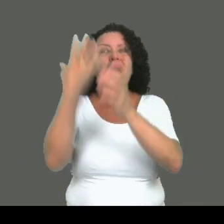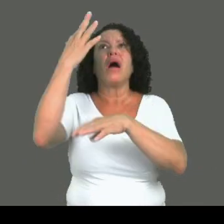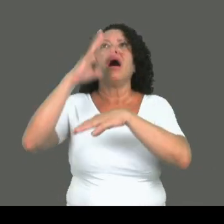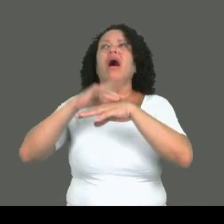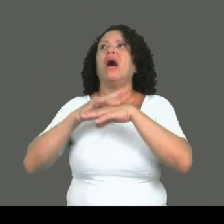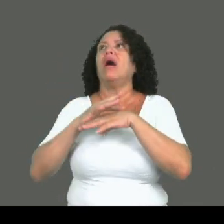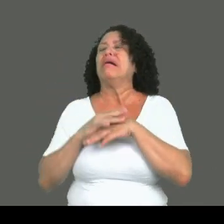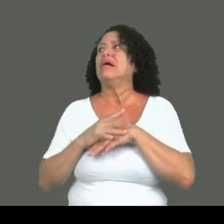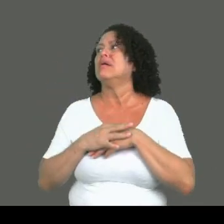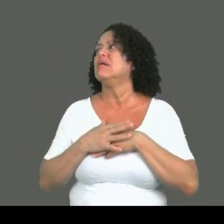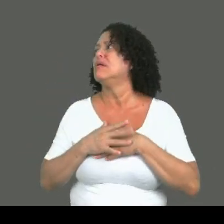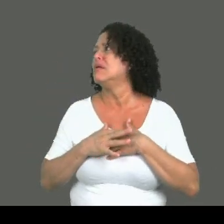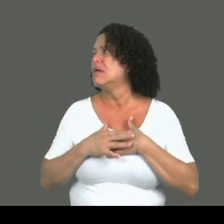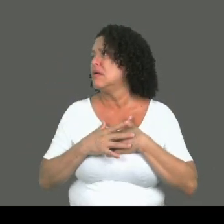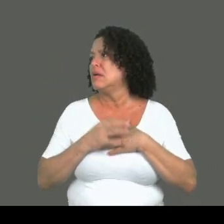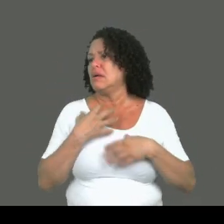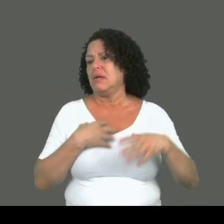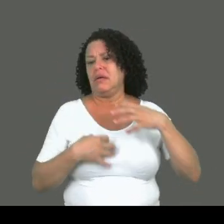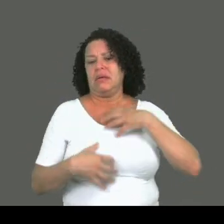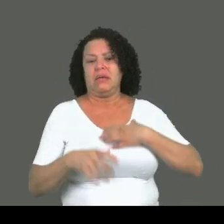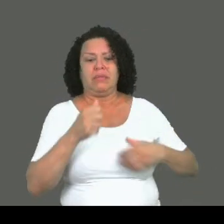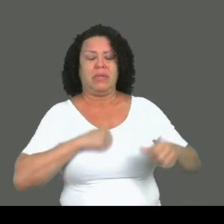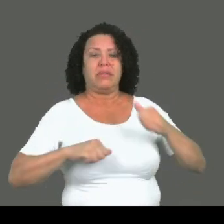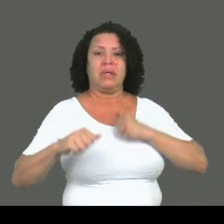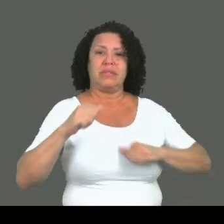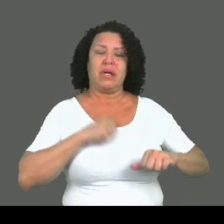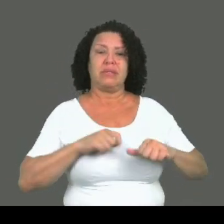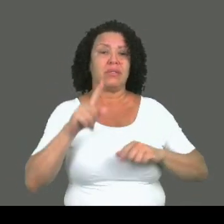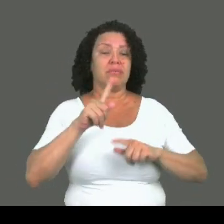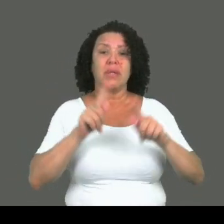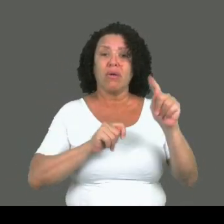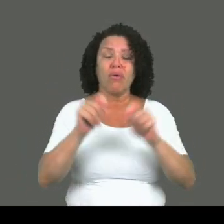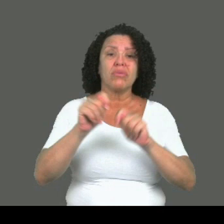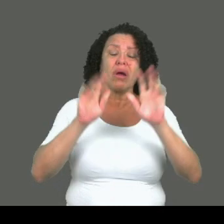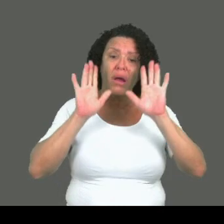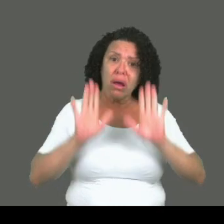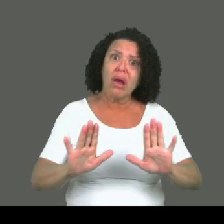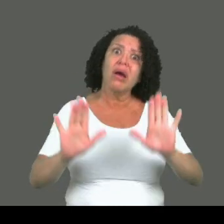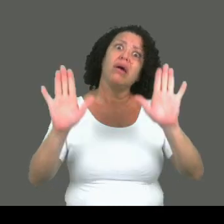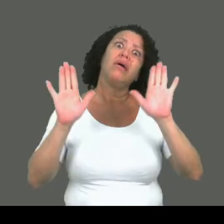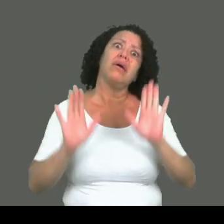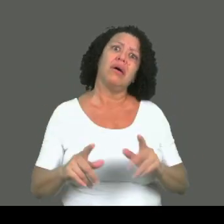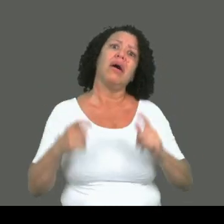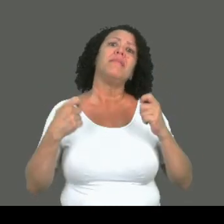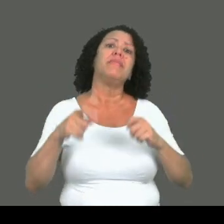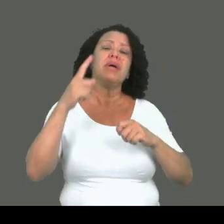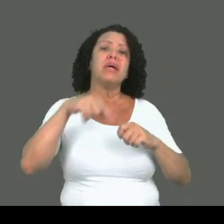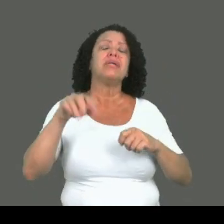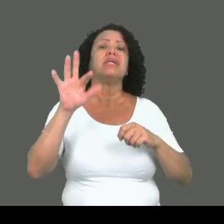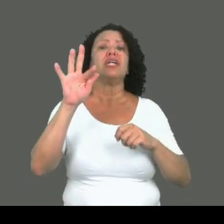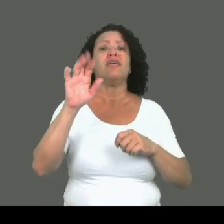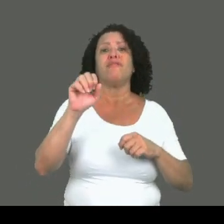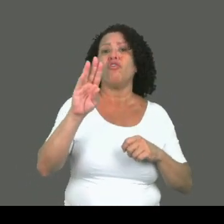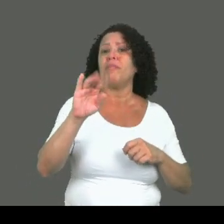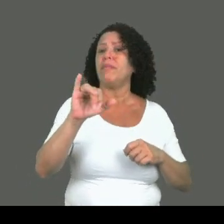doenças em função da ansiedade descontrolada, tá? E aí entram as